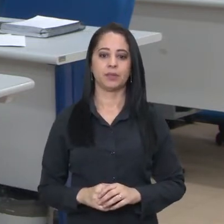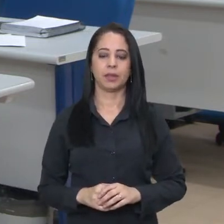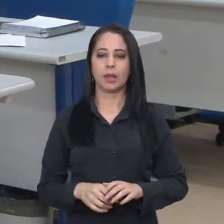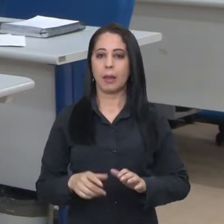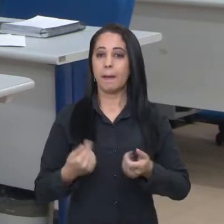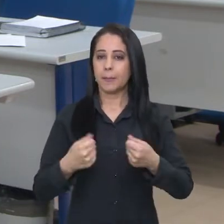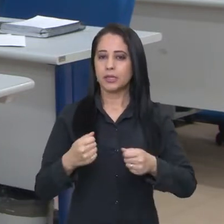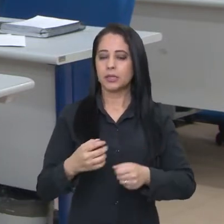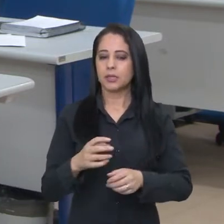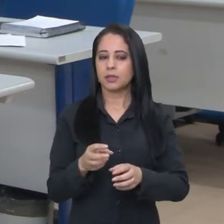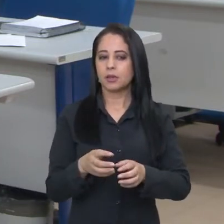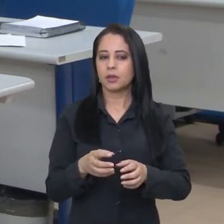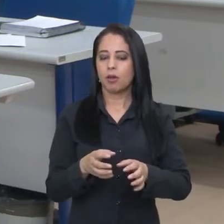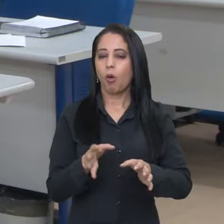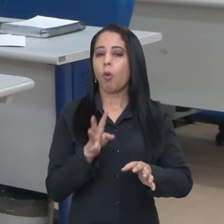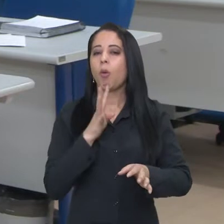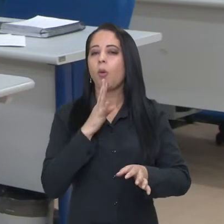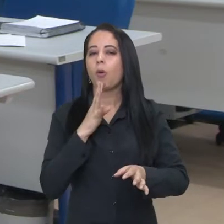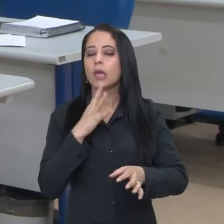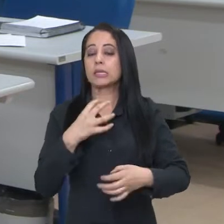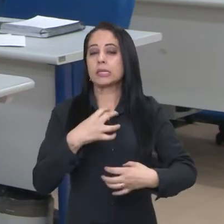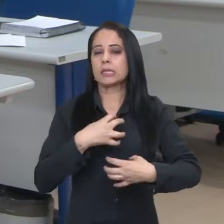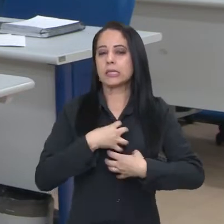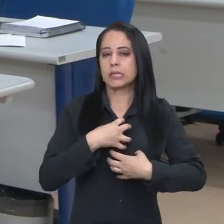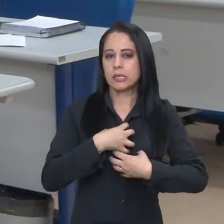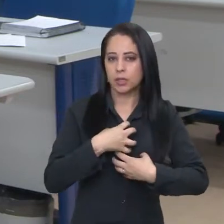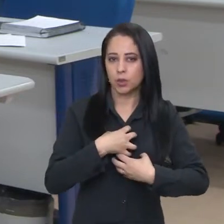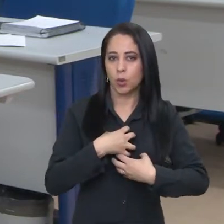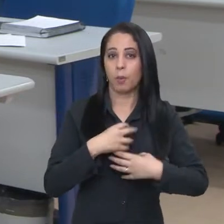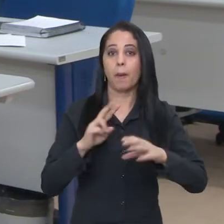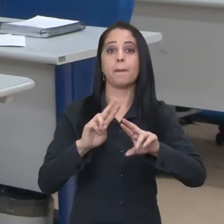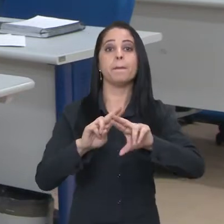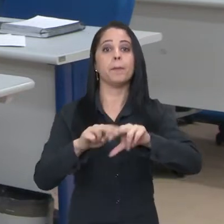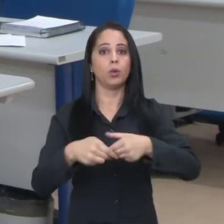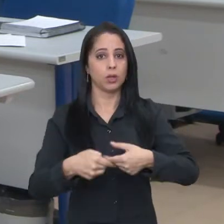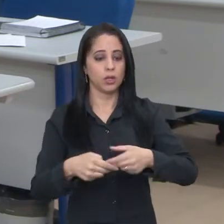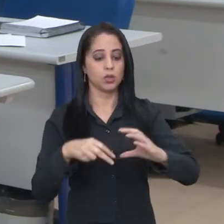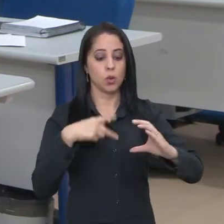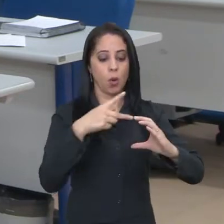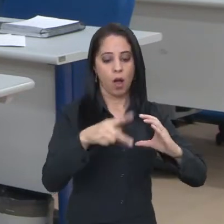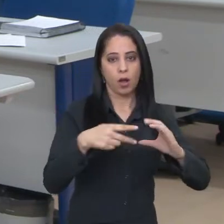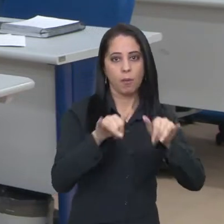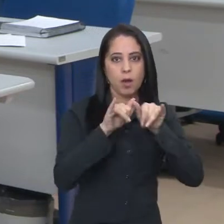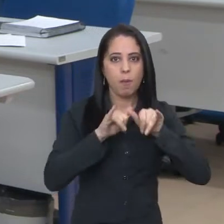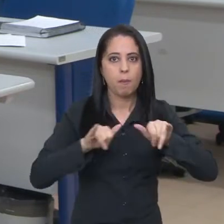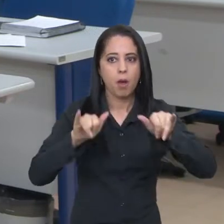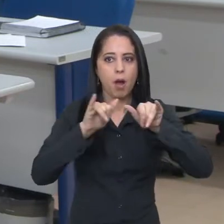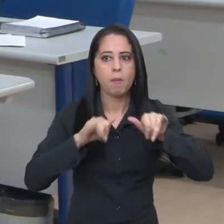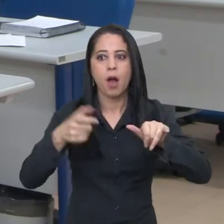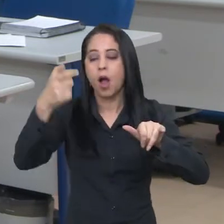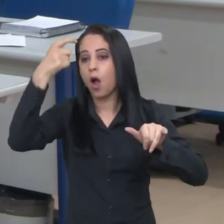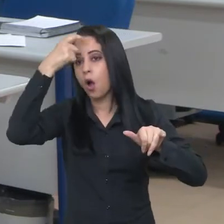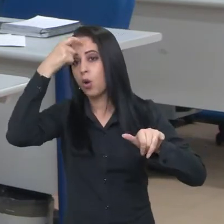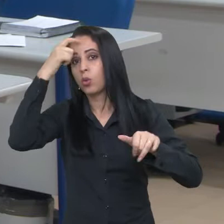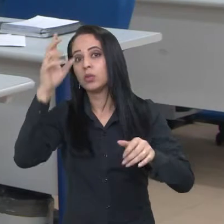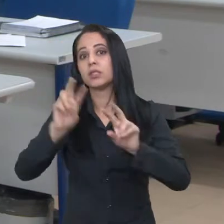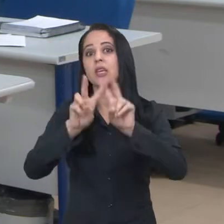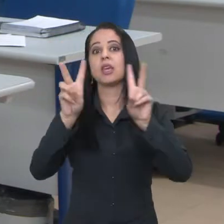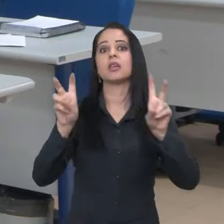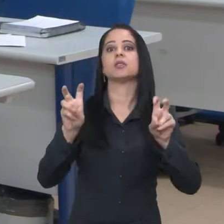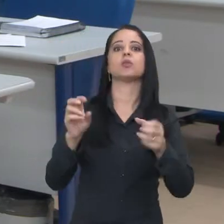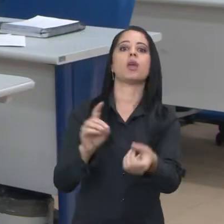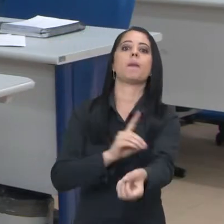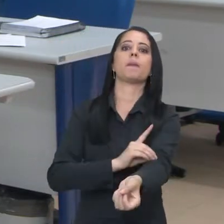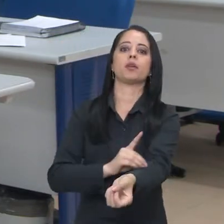precoce, conhecer os sintomas é fundamental. Nesse sentido, a Câmara defende a importância de ampliar a conscientização sobre a diabetes